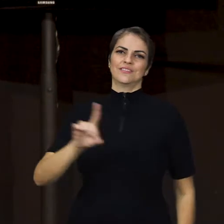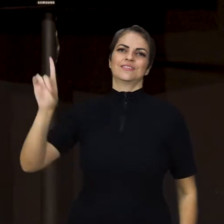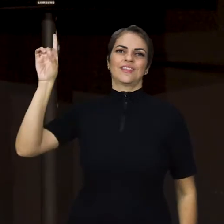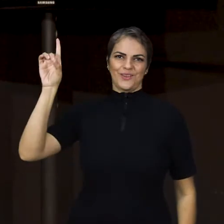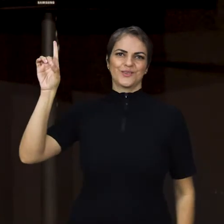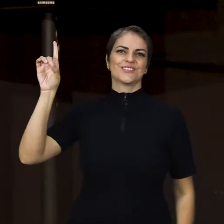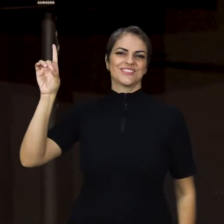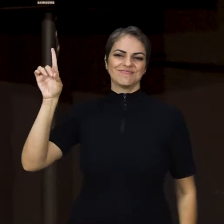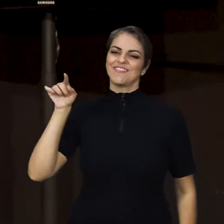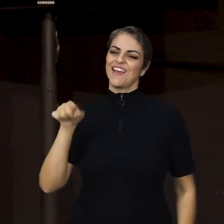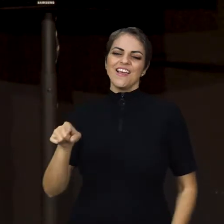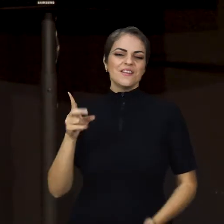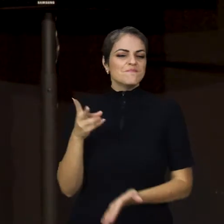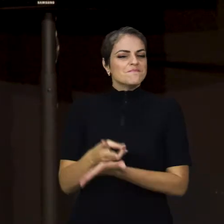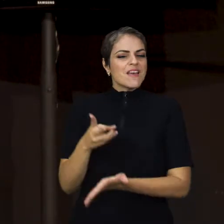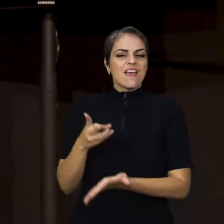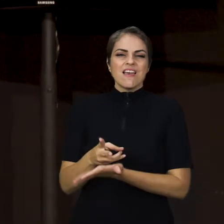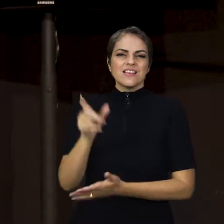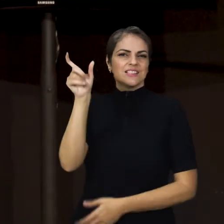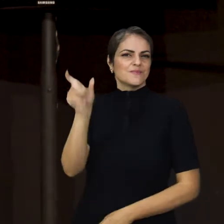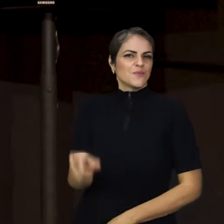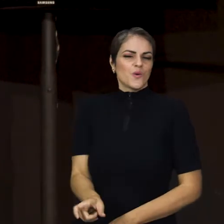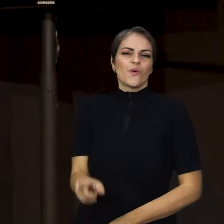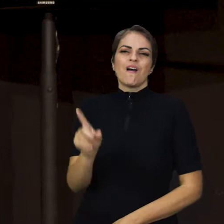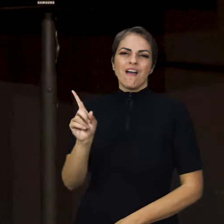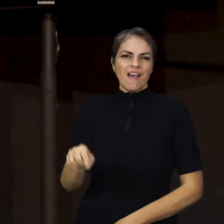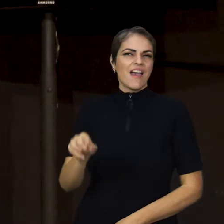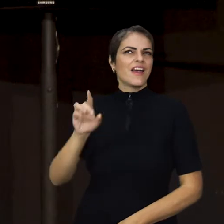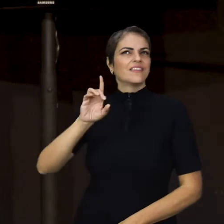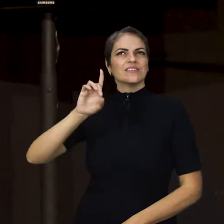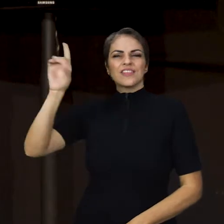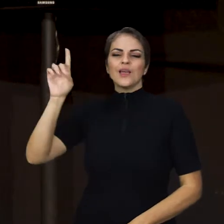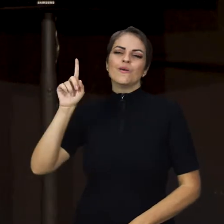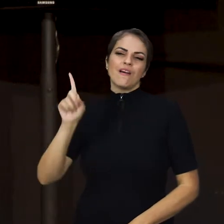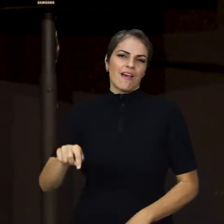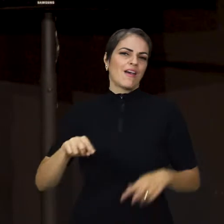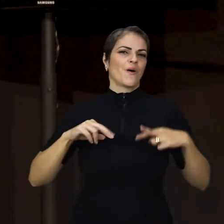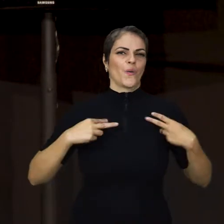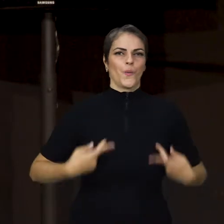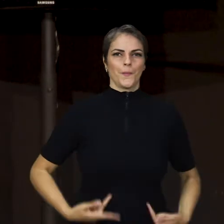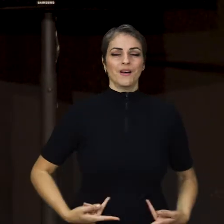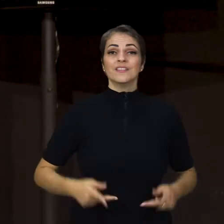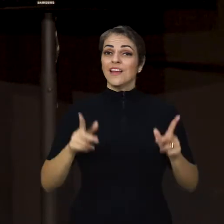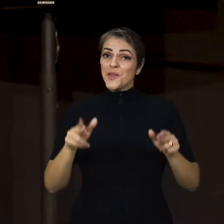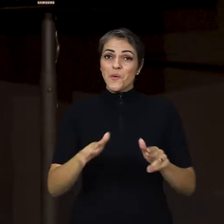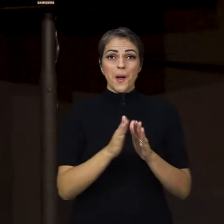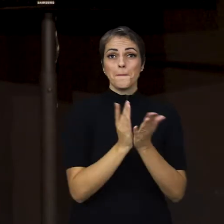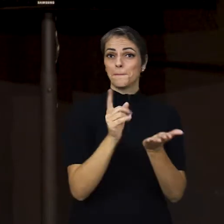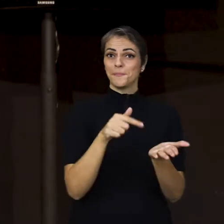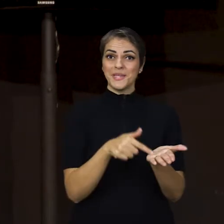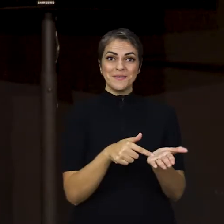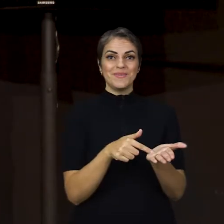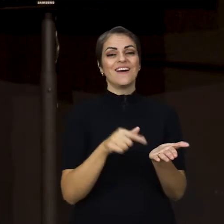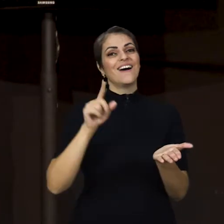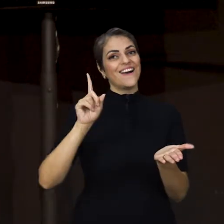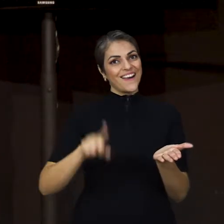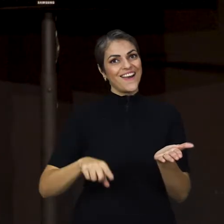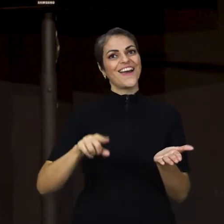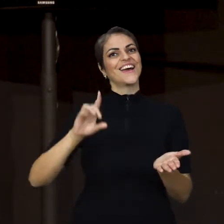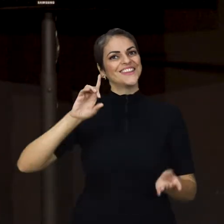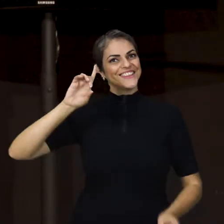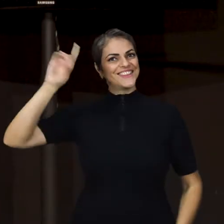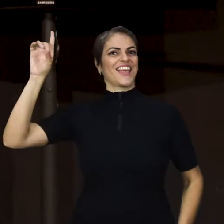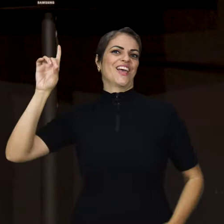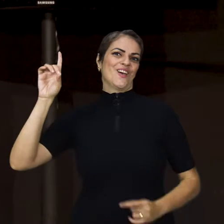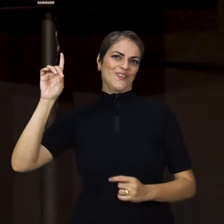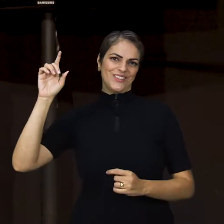Ele é ao mesmo tempo divino e humano, e de uma maneira similar a Bíblia também tem essa dupla natureza. Ela